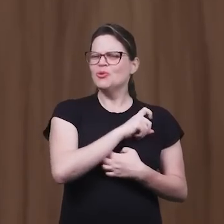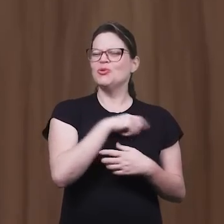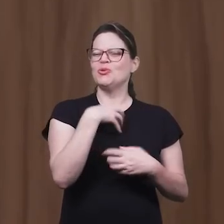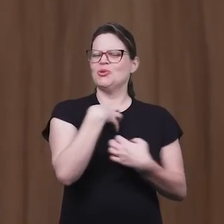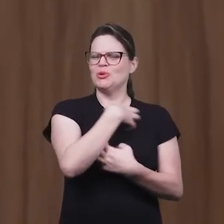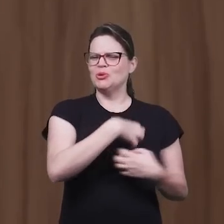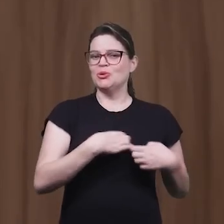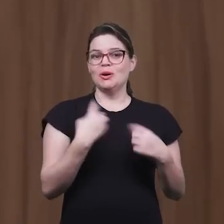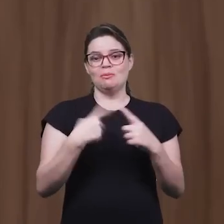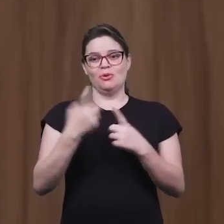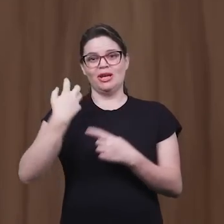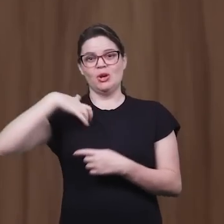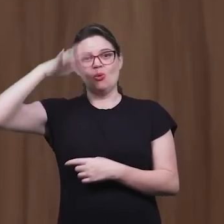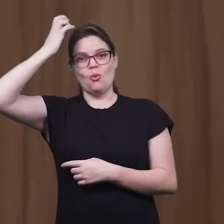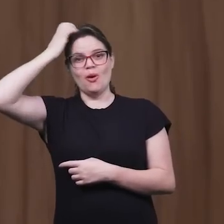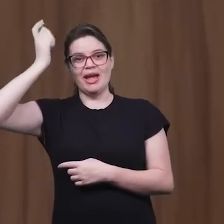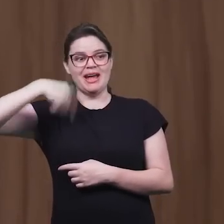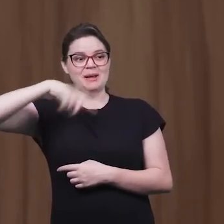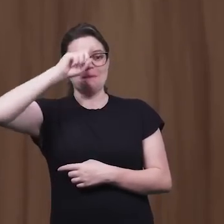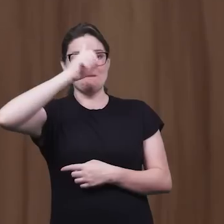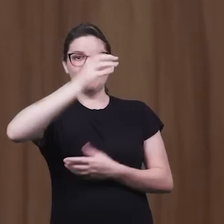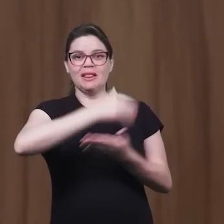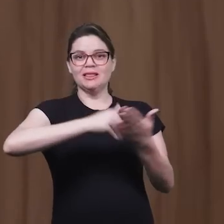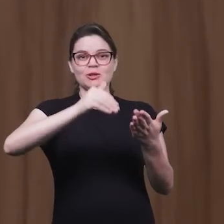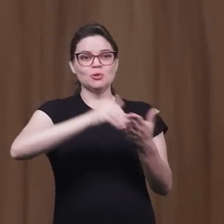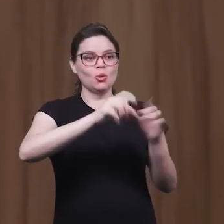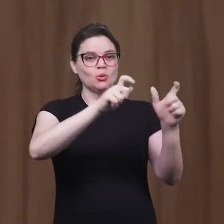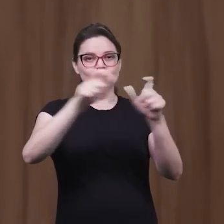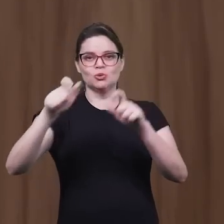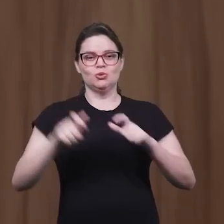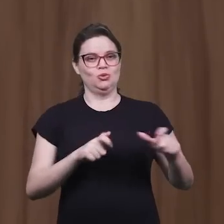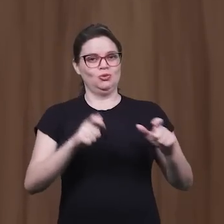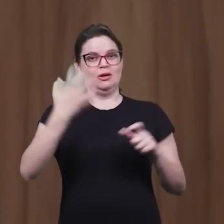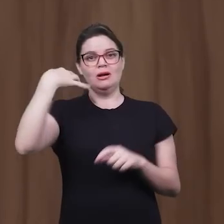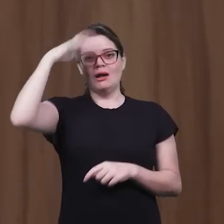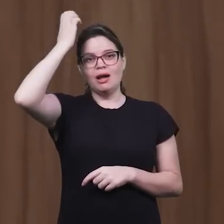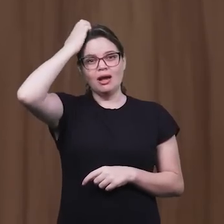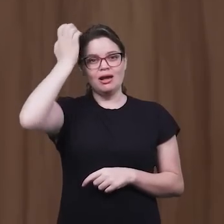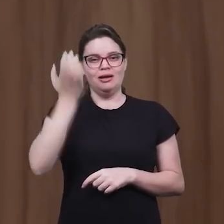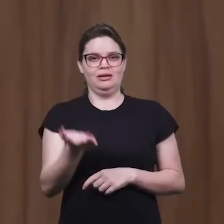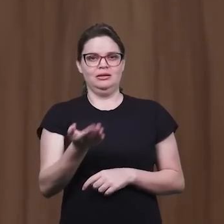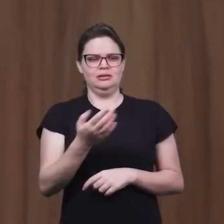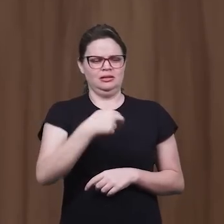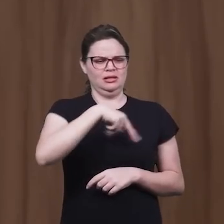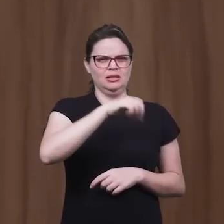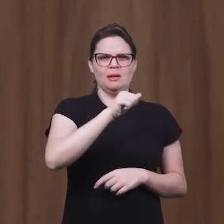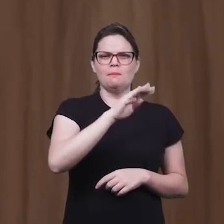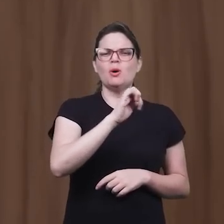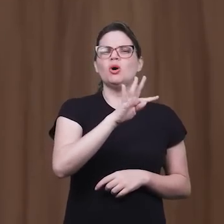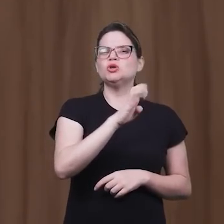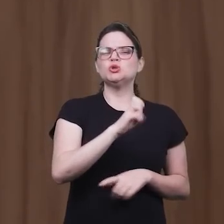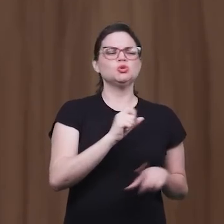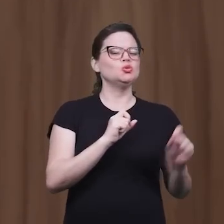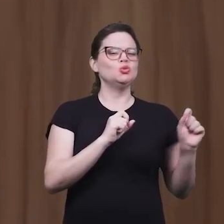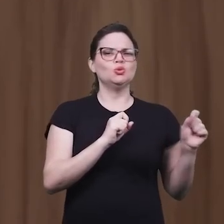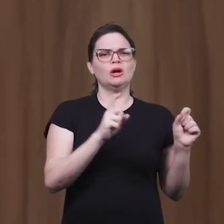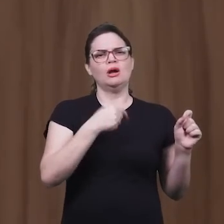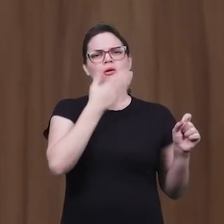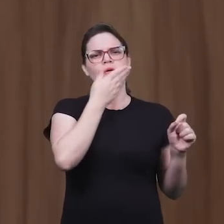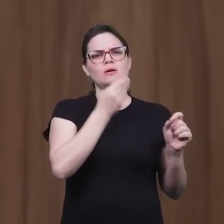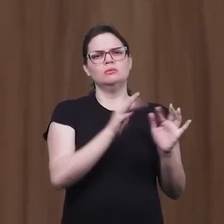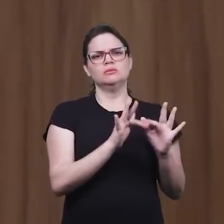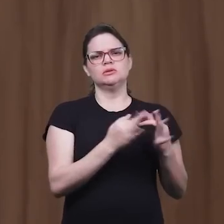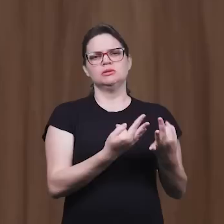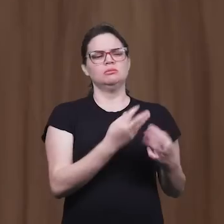legislador, ele era o executivo, ele era a autoridade máxima. E quem era Nabote? Alguém ali que estava cuidando da